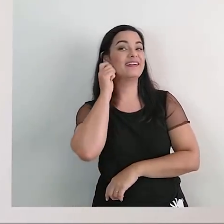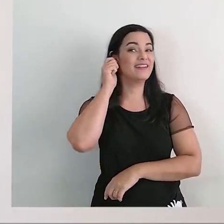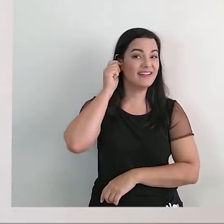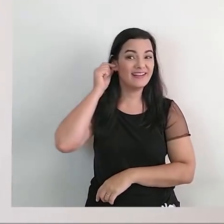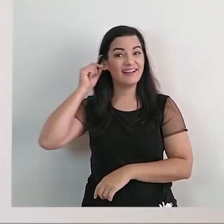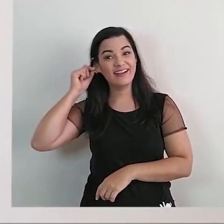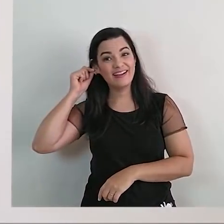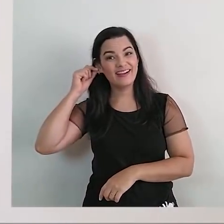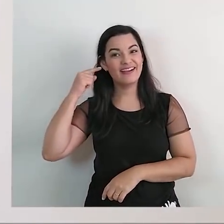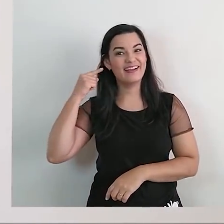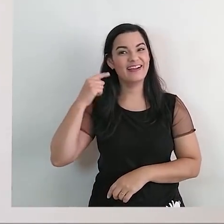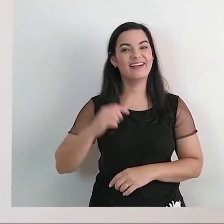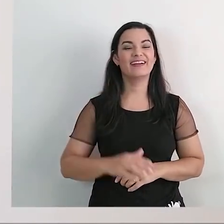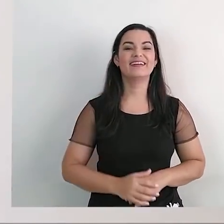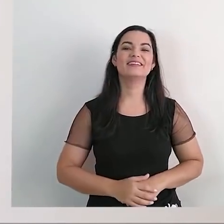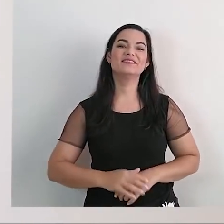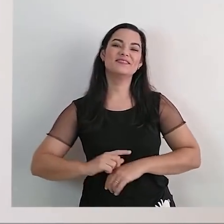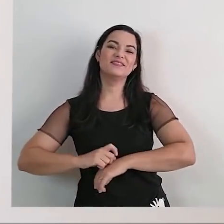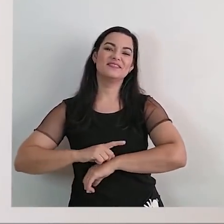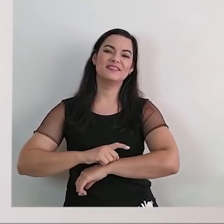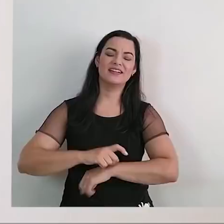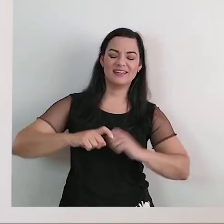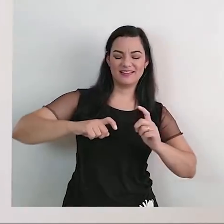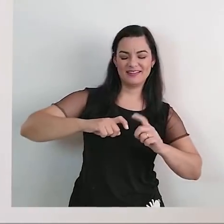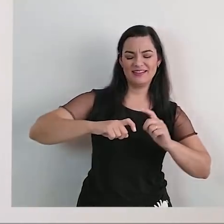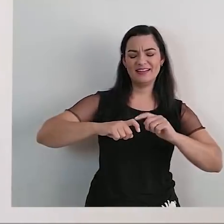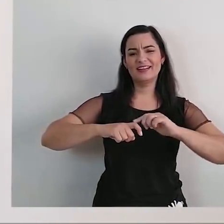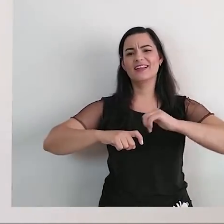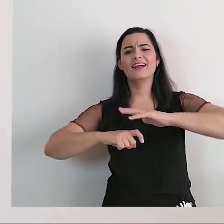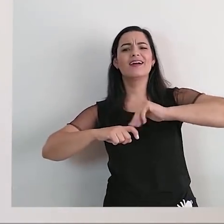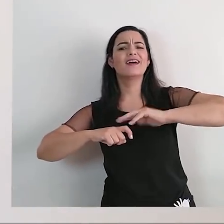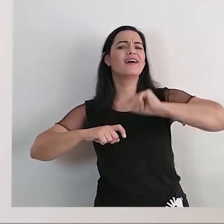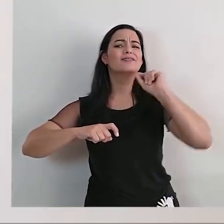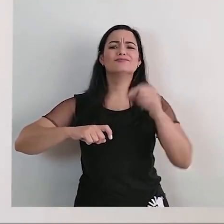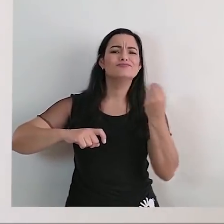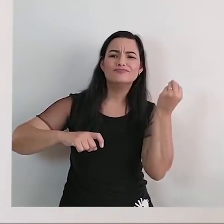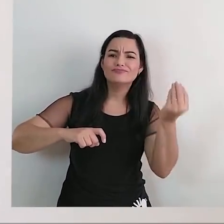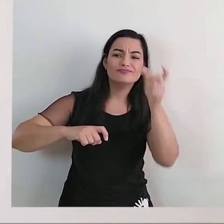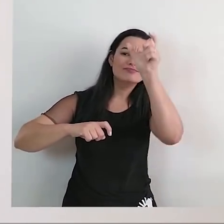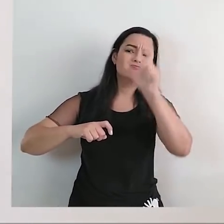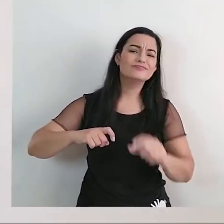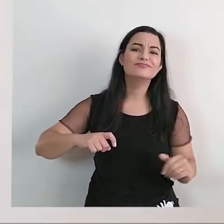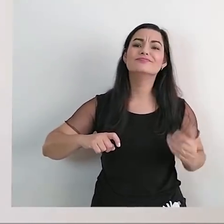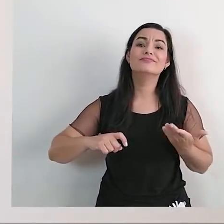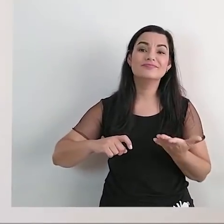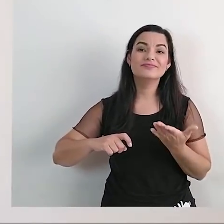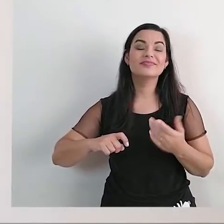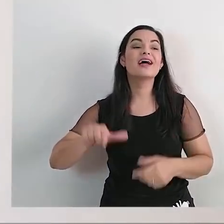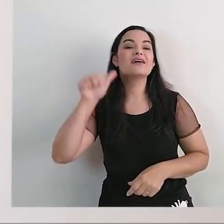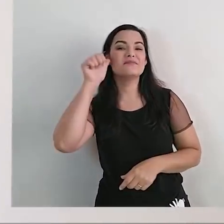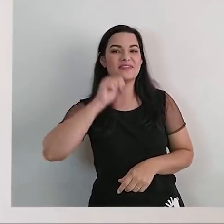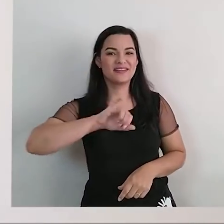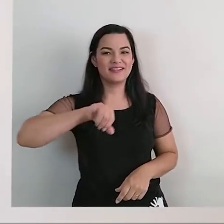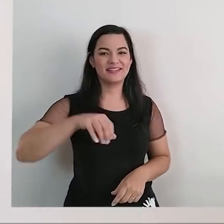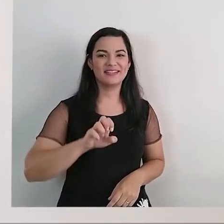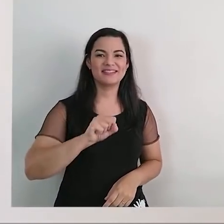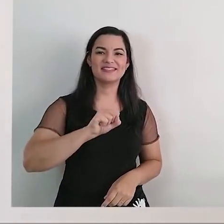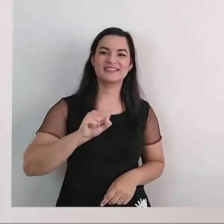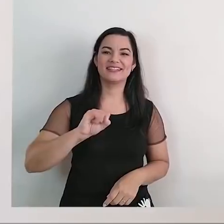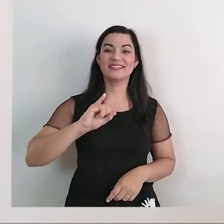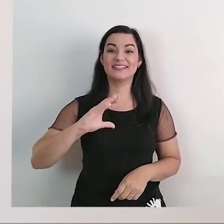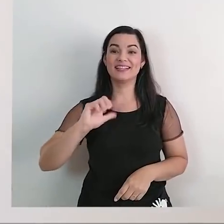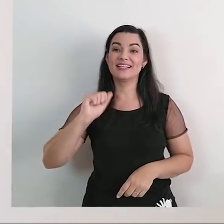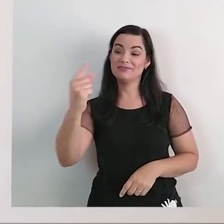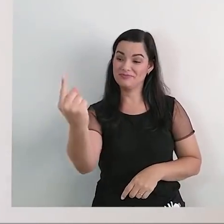lagarta, aquela orelha. Lagarta pintada, quem foi que te pintou? Foi a dona